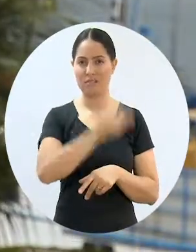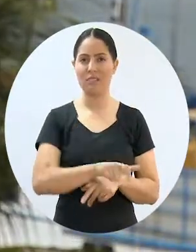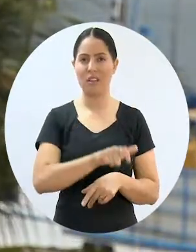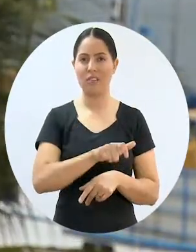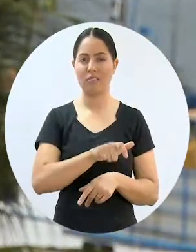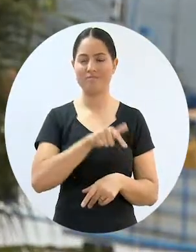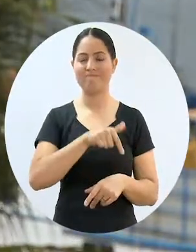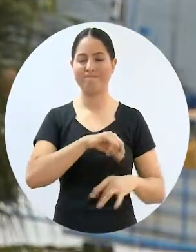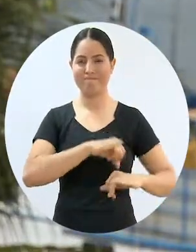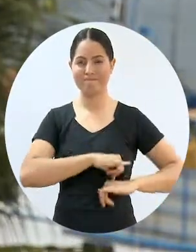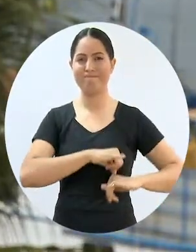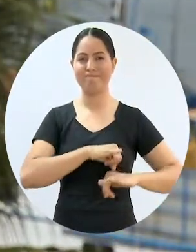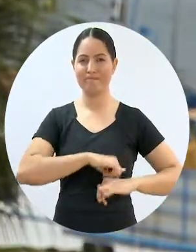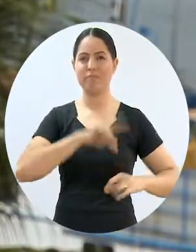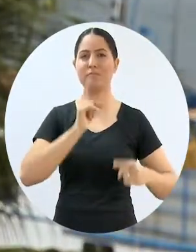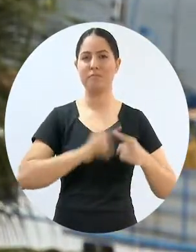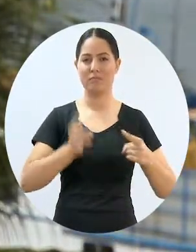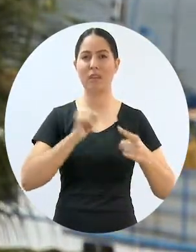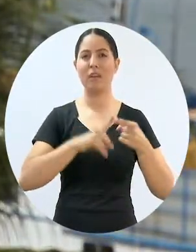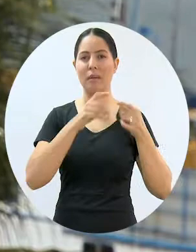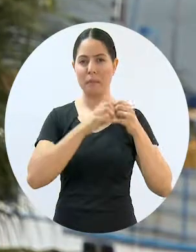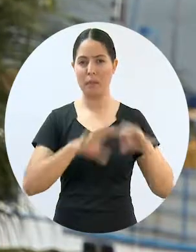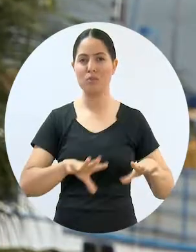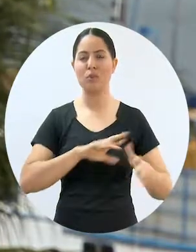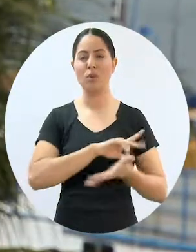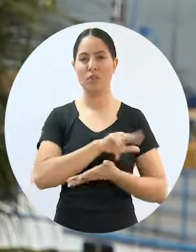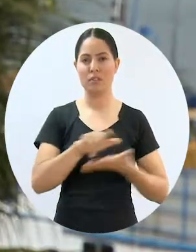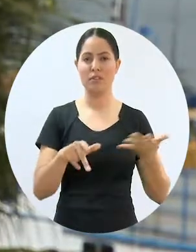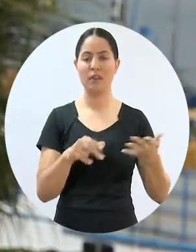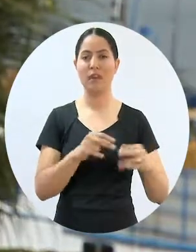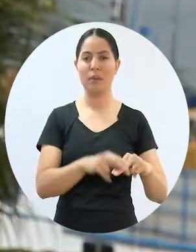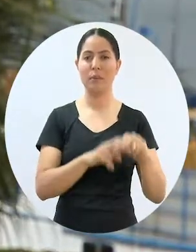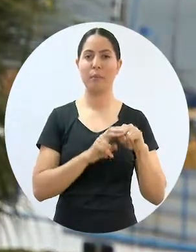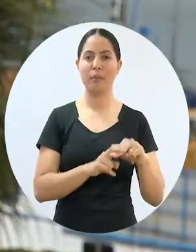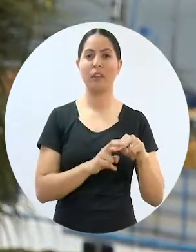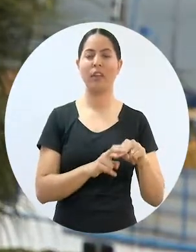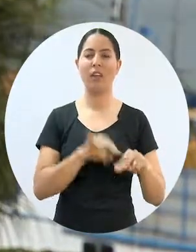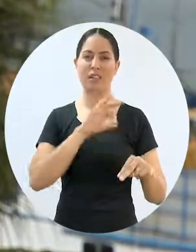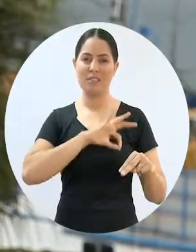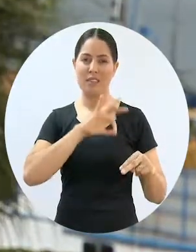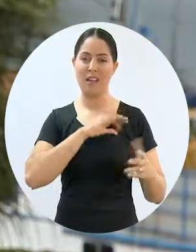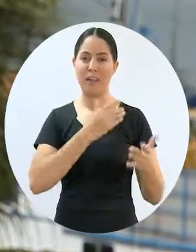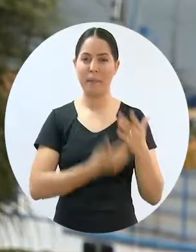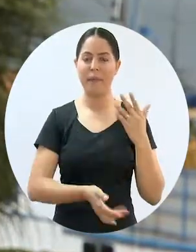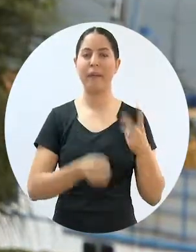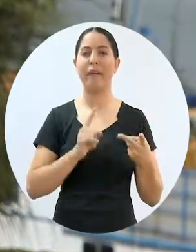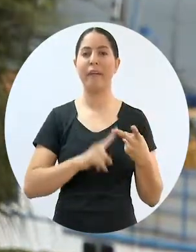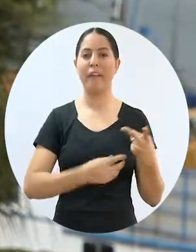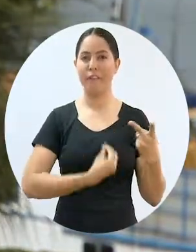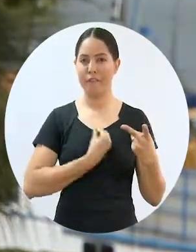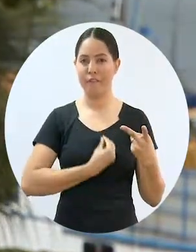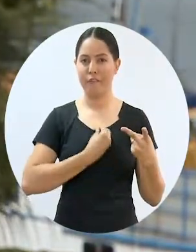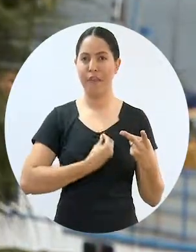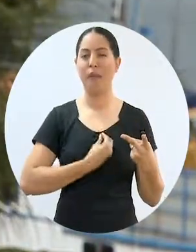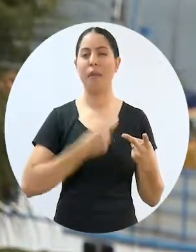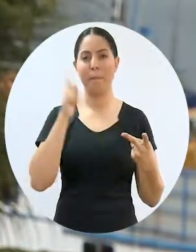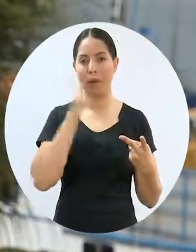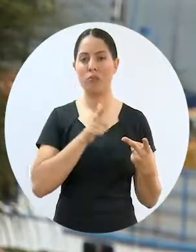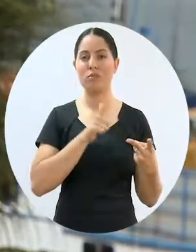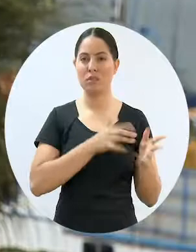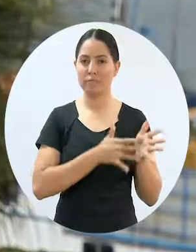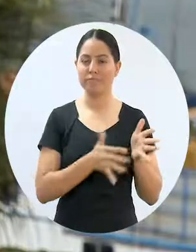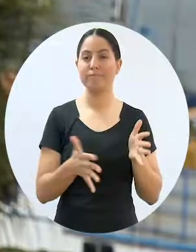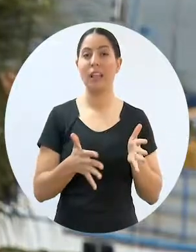economicamente atingidas por esse desastre, que perderam suas fontes de renda, sua forma de sustento, certo?